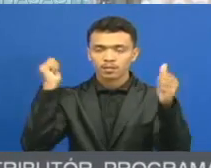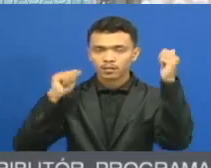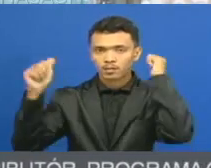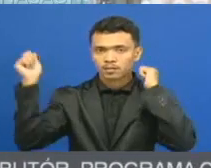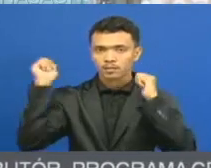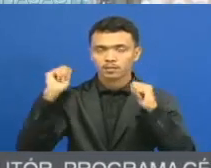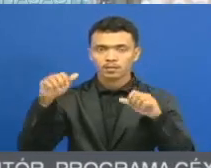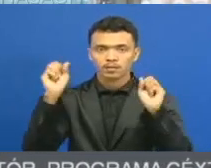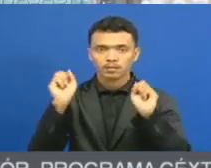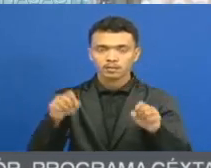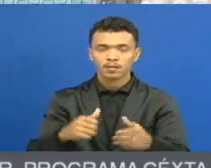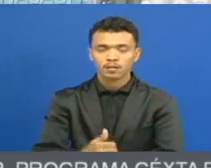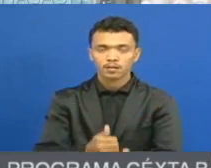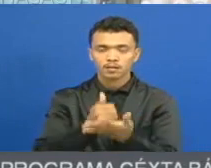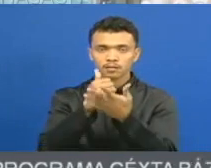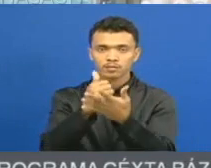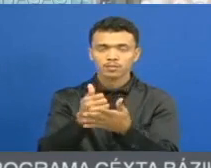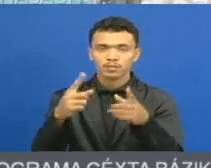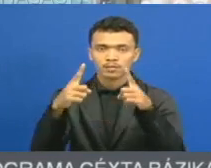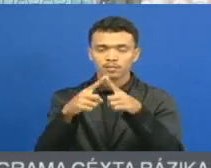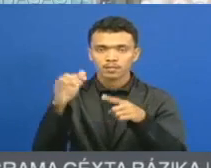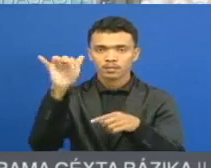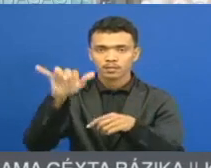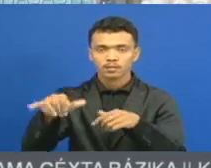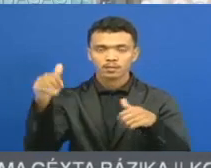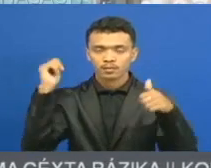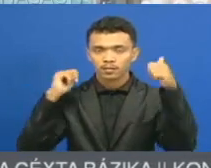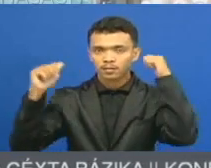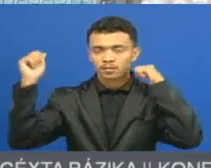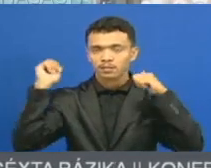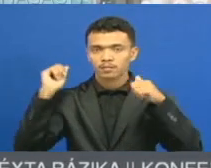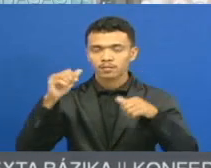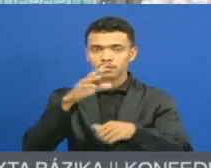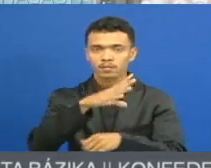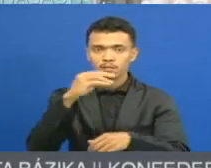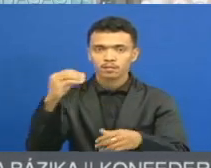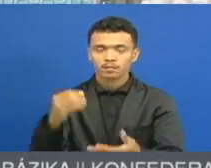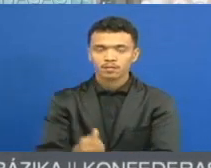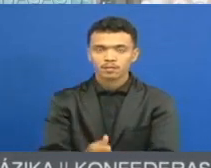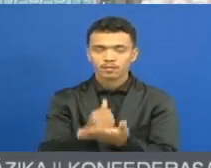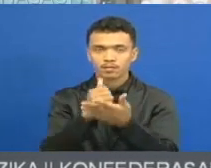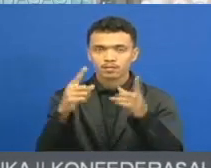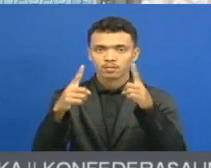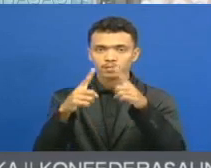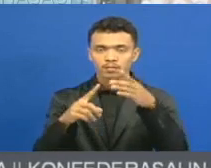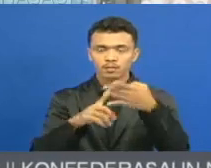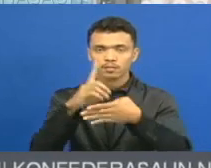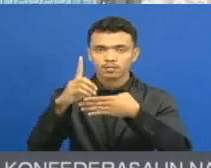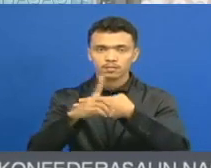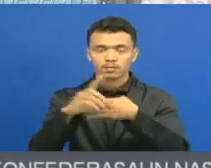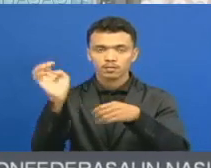ne ho di contribuir financiamento ba sira nia atividade cooperativa nia nomos contribuir ba desenvolvimento